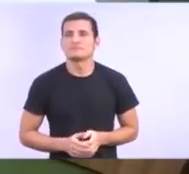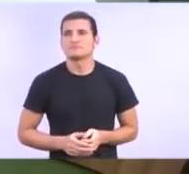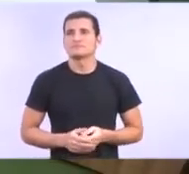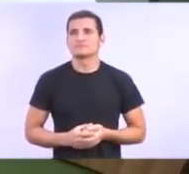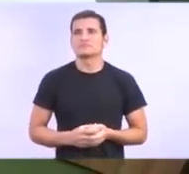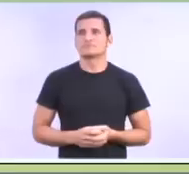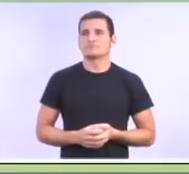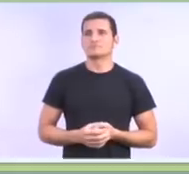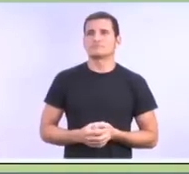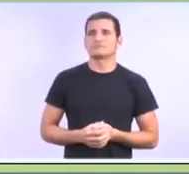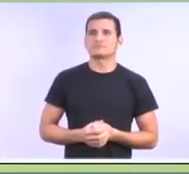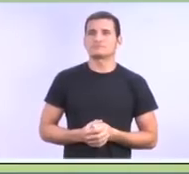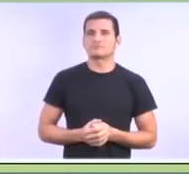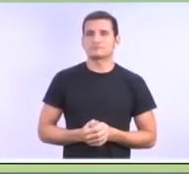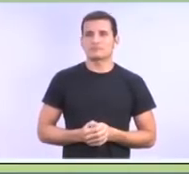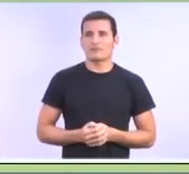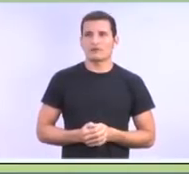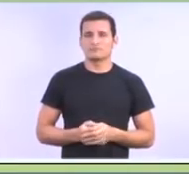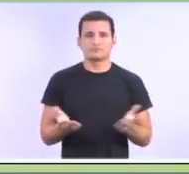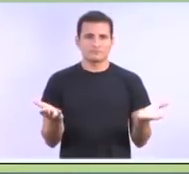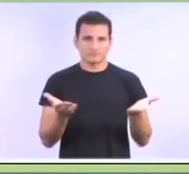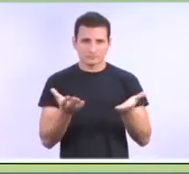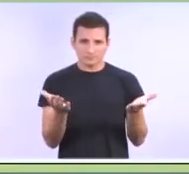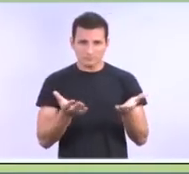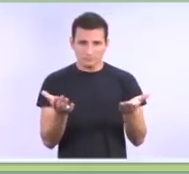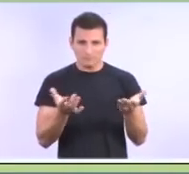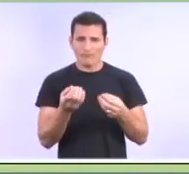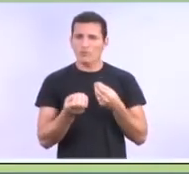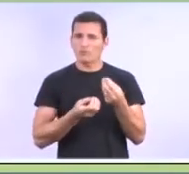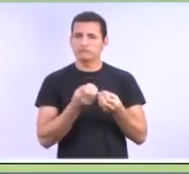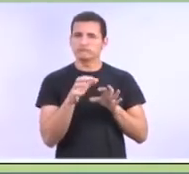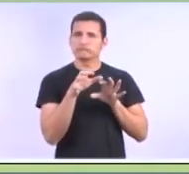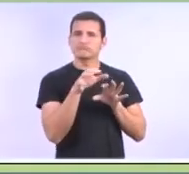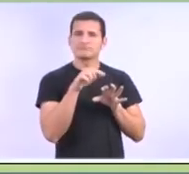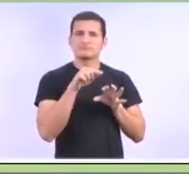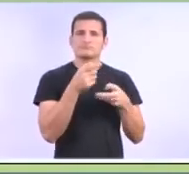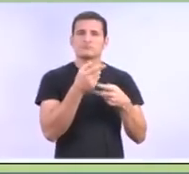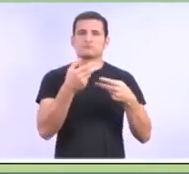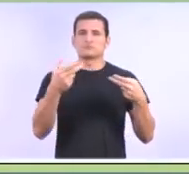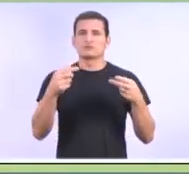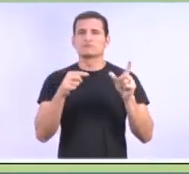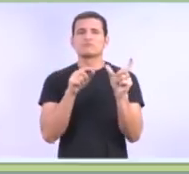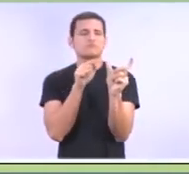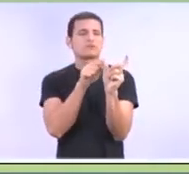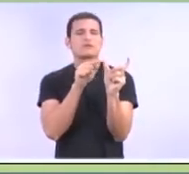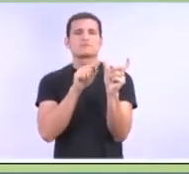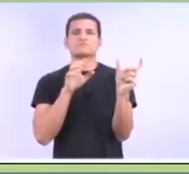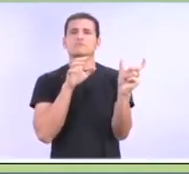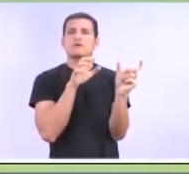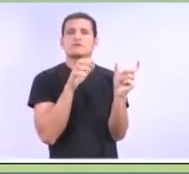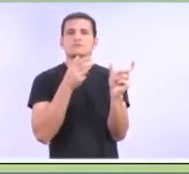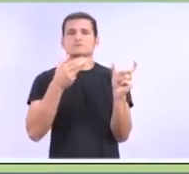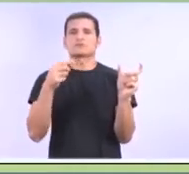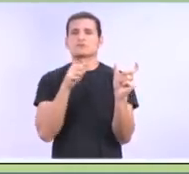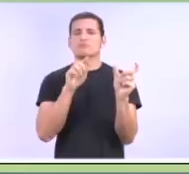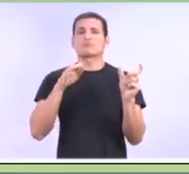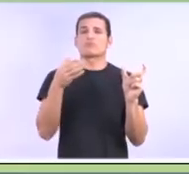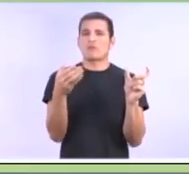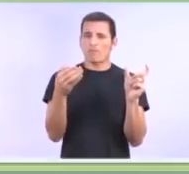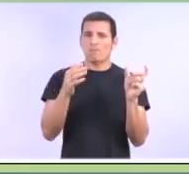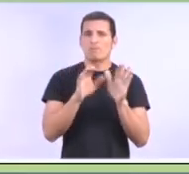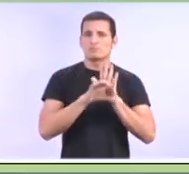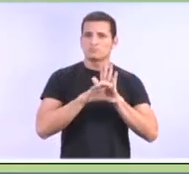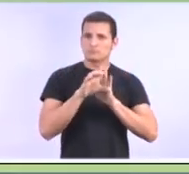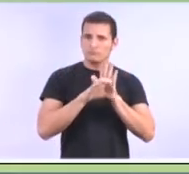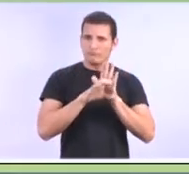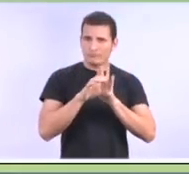Hoje, basicamente, nós vamos falar das características do objeto, né? A gente vai definir o que seriam as características, quais são os